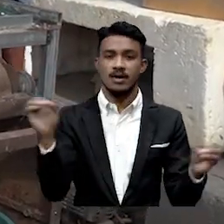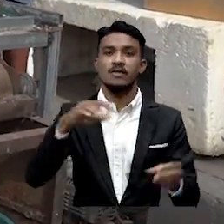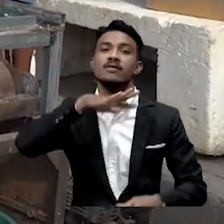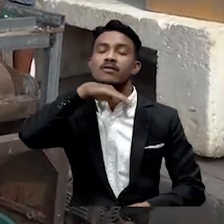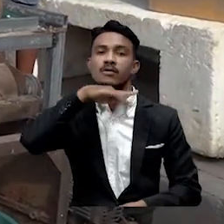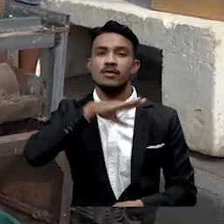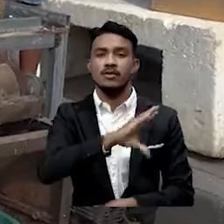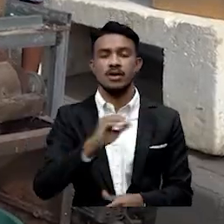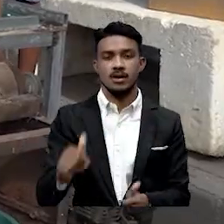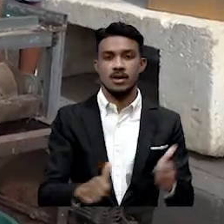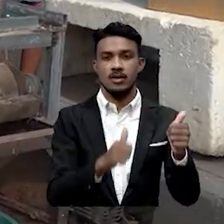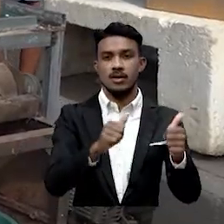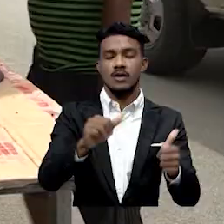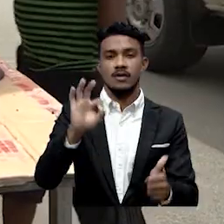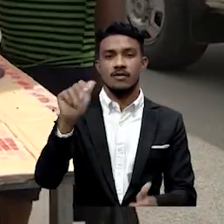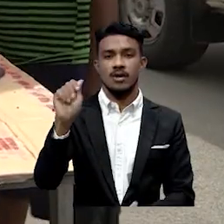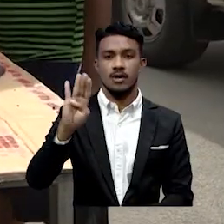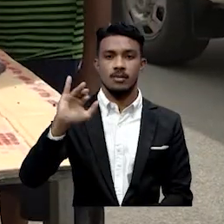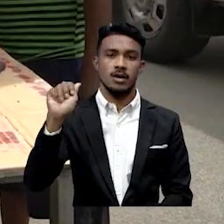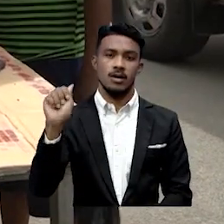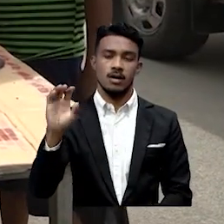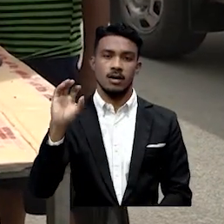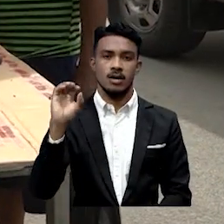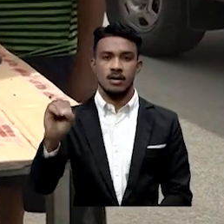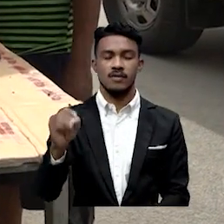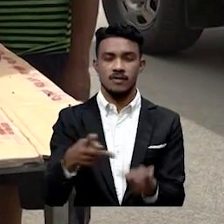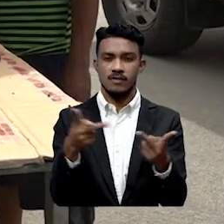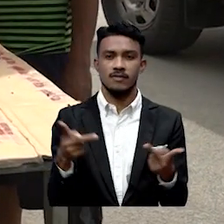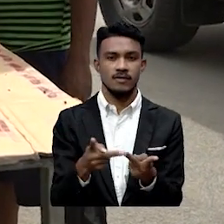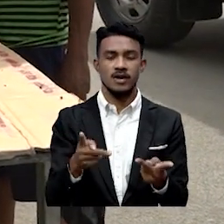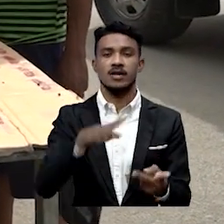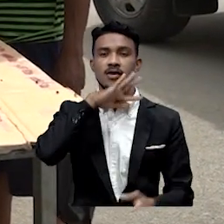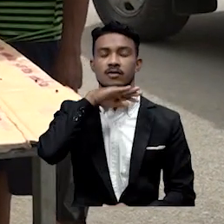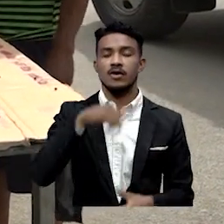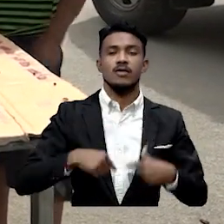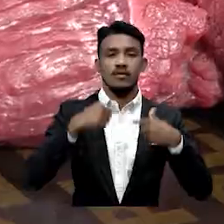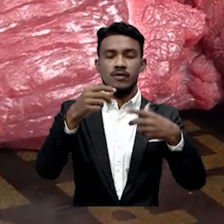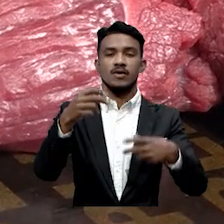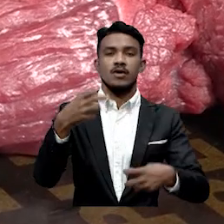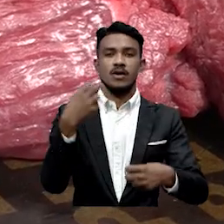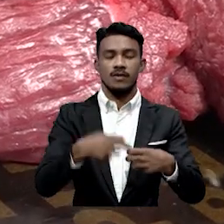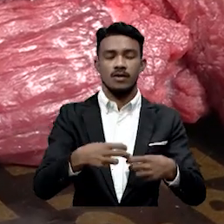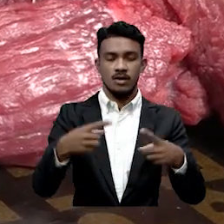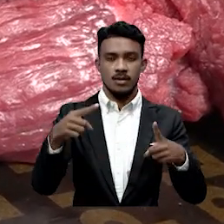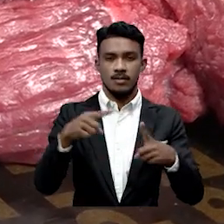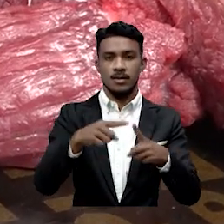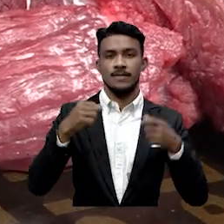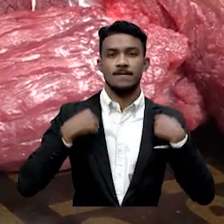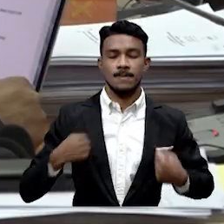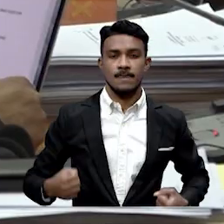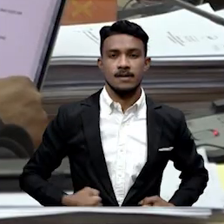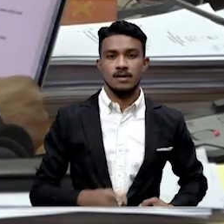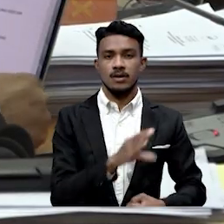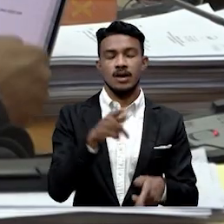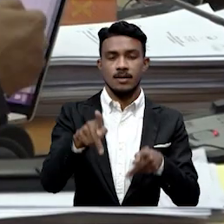Tur Fabian Oliveira, condição fati negócio nebe la iziene, se for impacto ba saúde pública consumidor nebe consumo